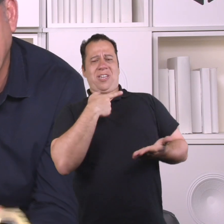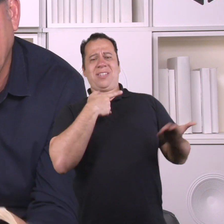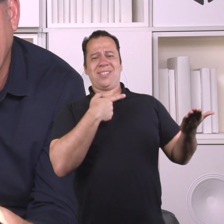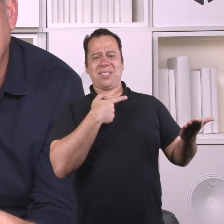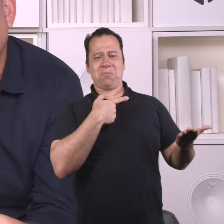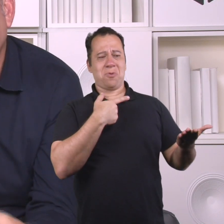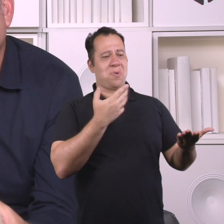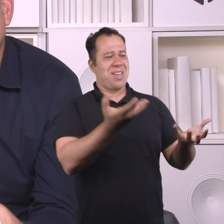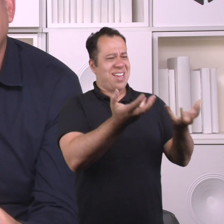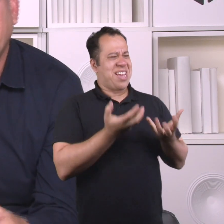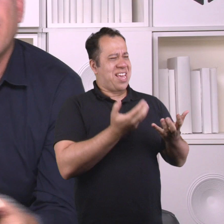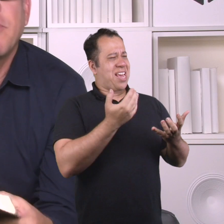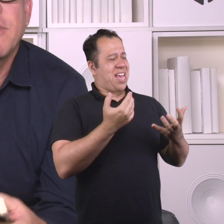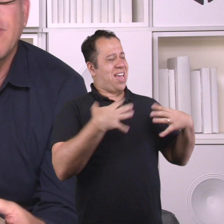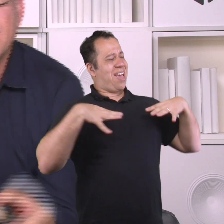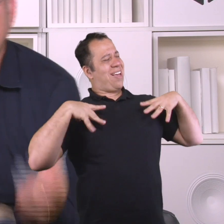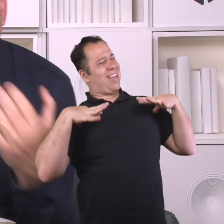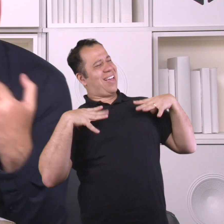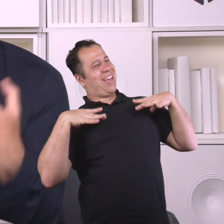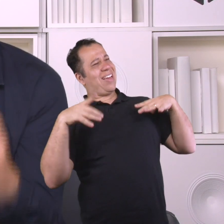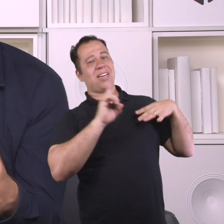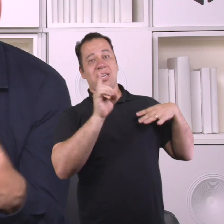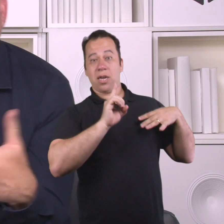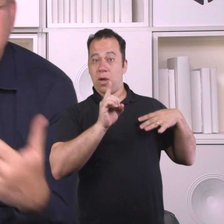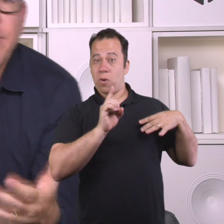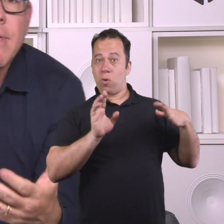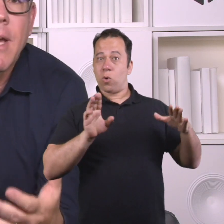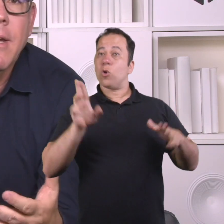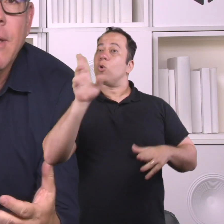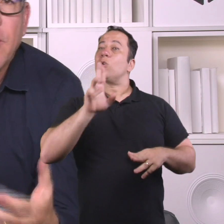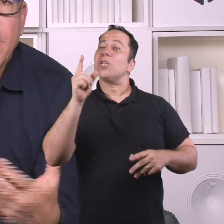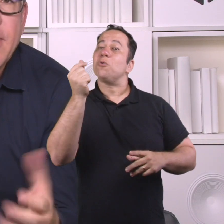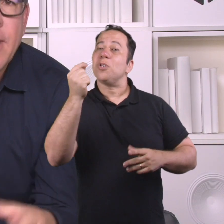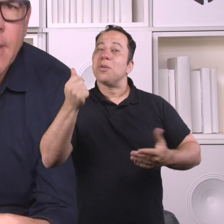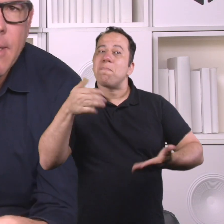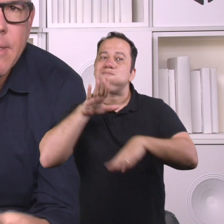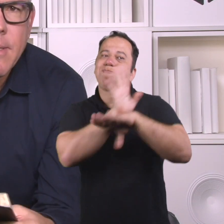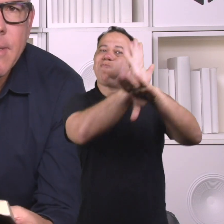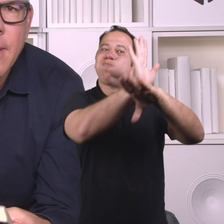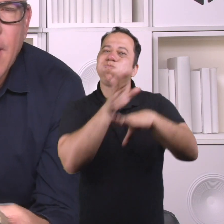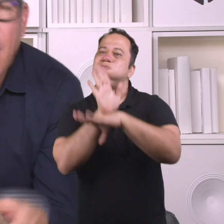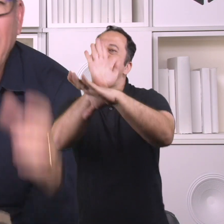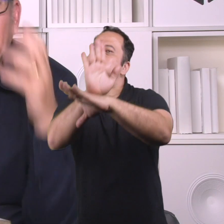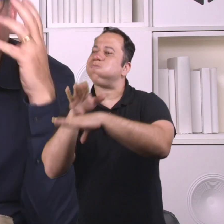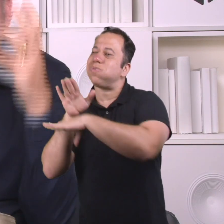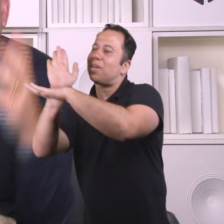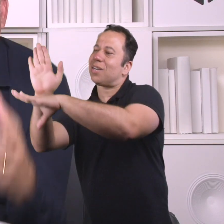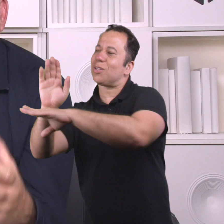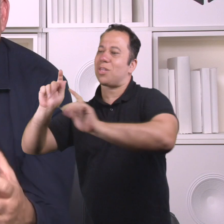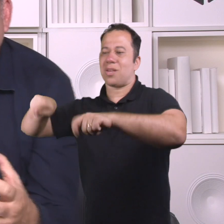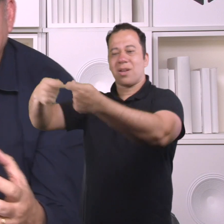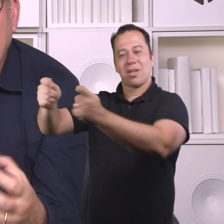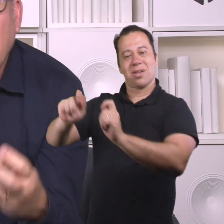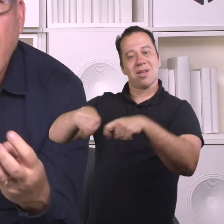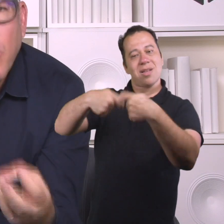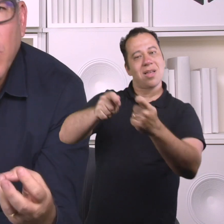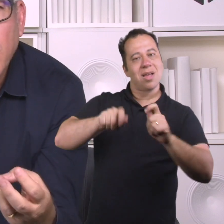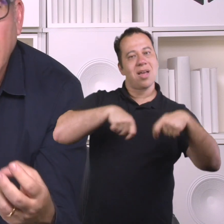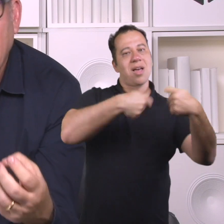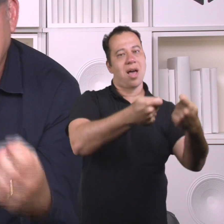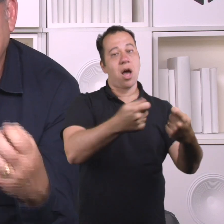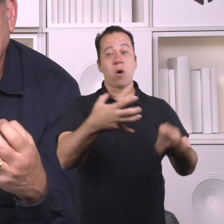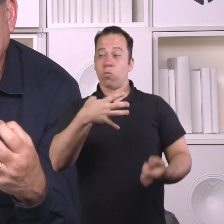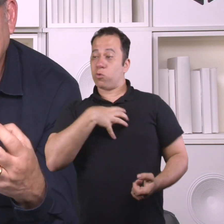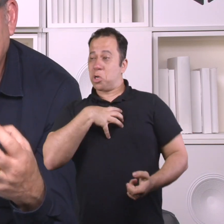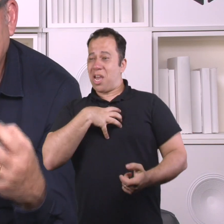riquezas materiais é uma forma de nós não nos deixarmos escravizar pelas riquezas. A mentalidade de